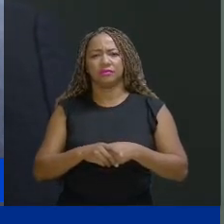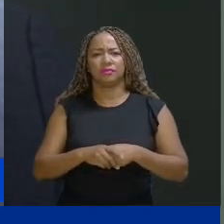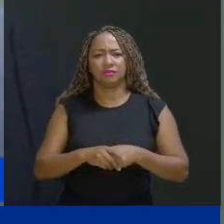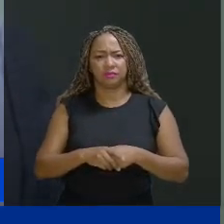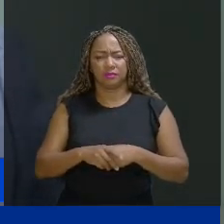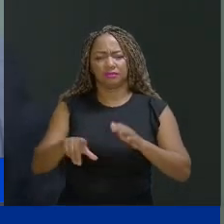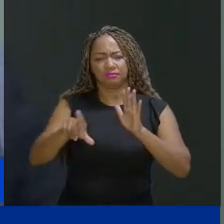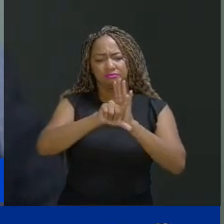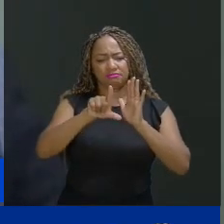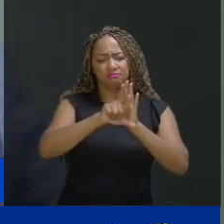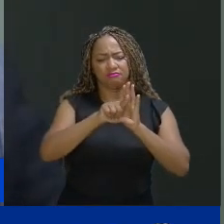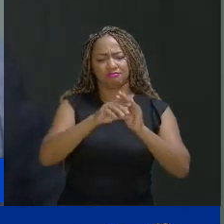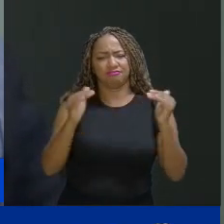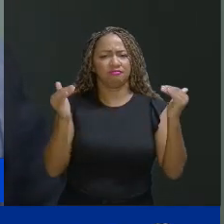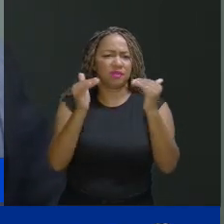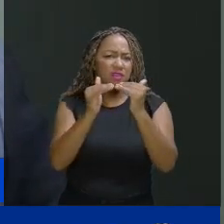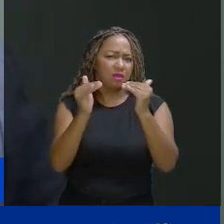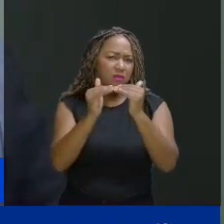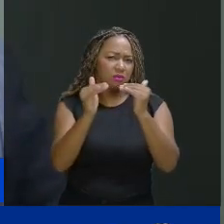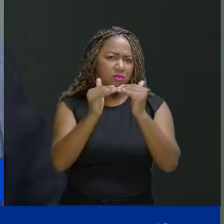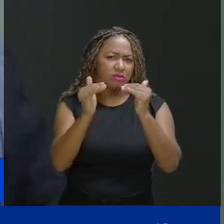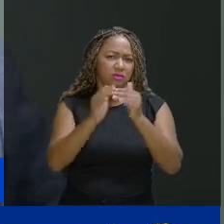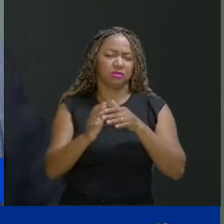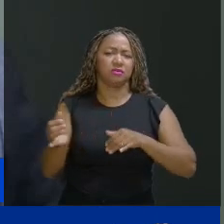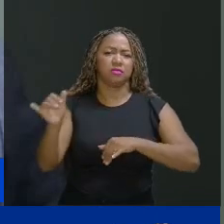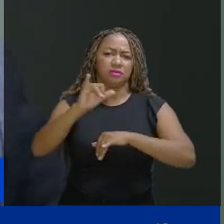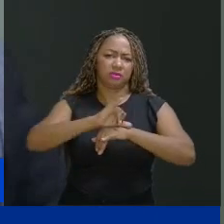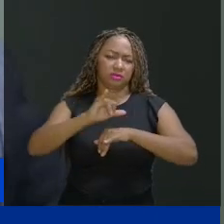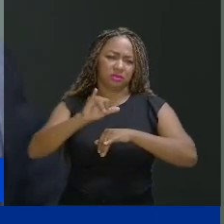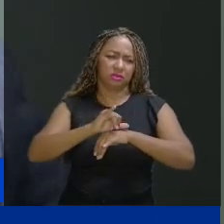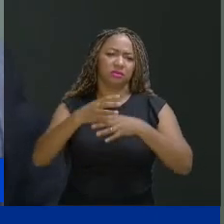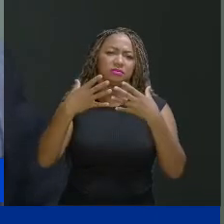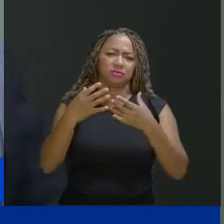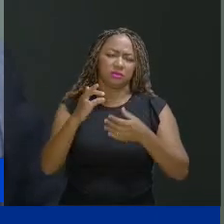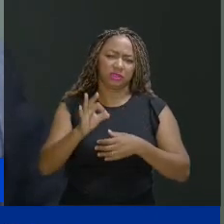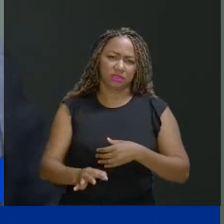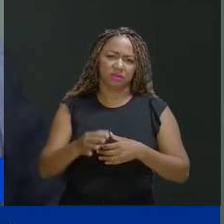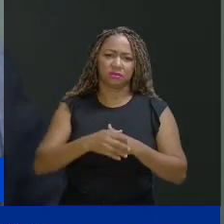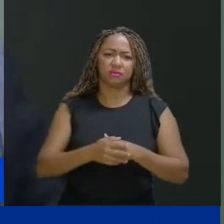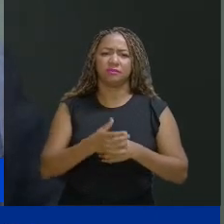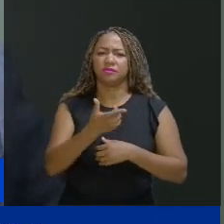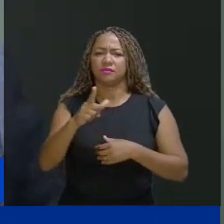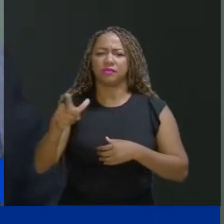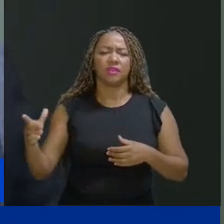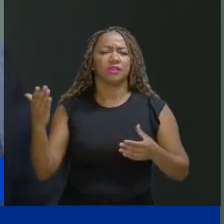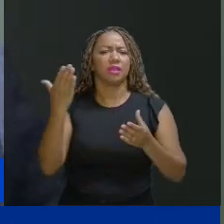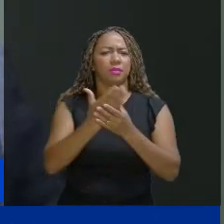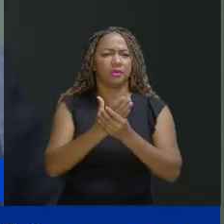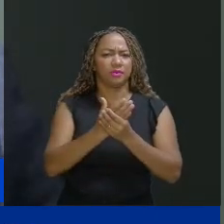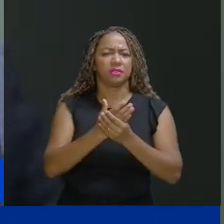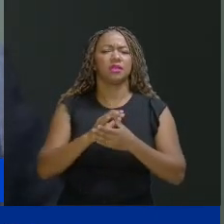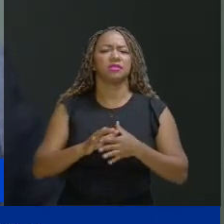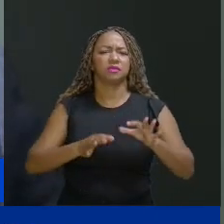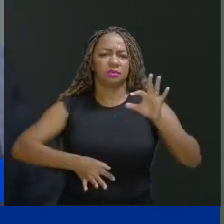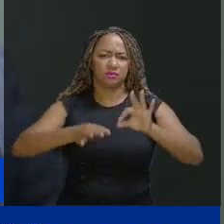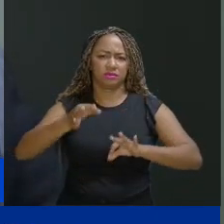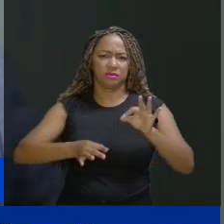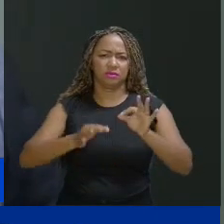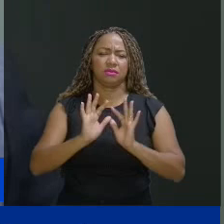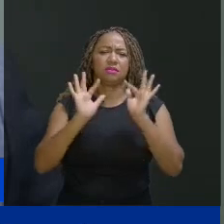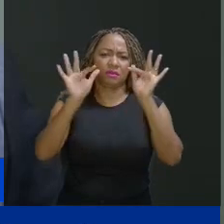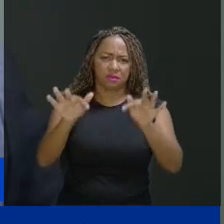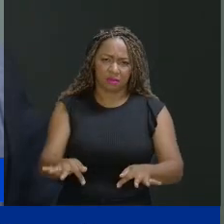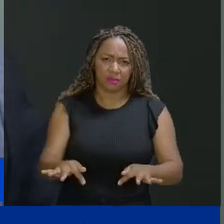consequências legais advindas de tal procedência. Não havendo mais processo em mesa, eu